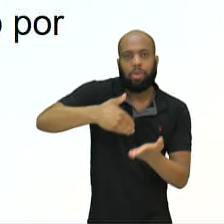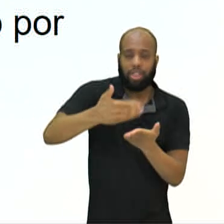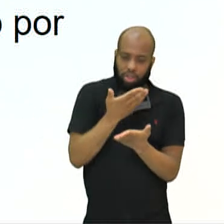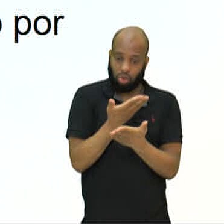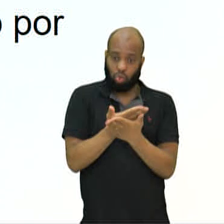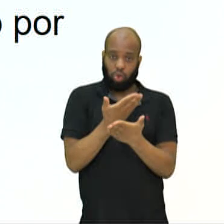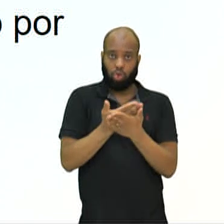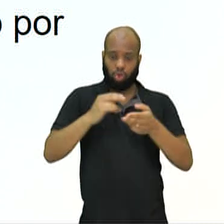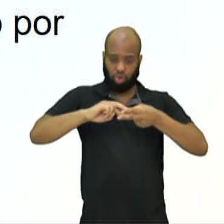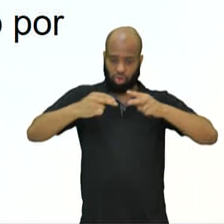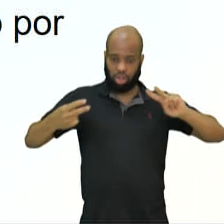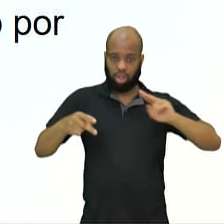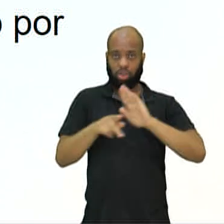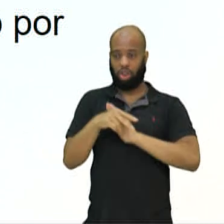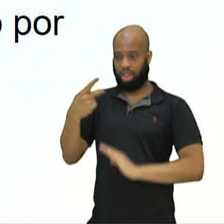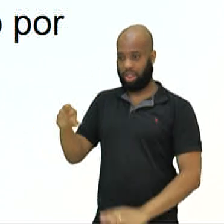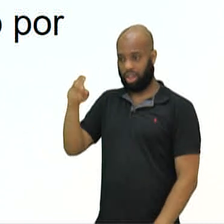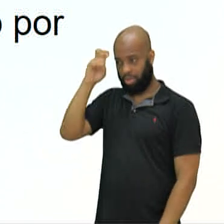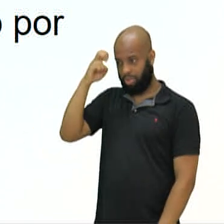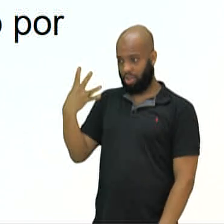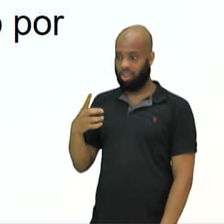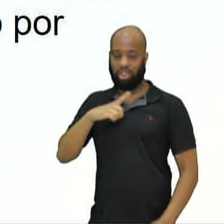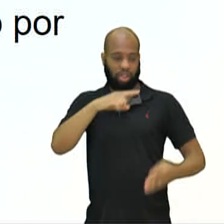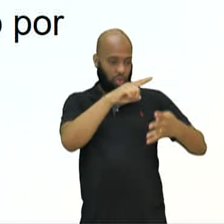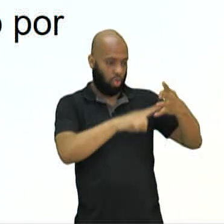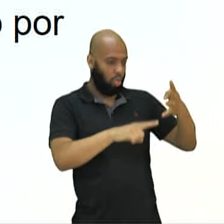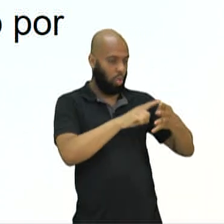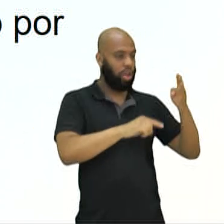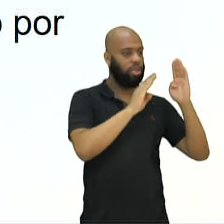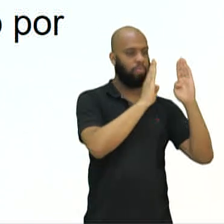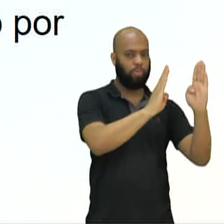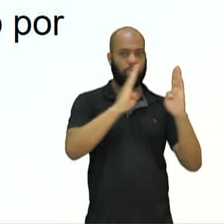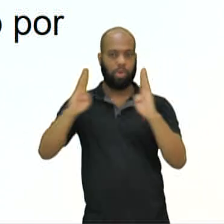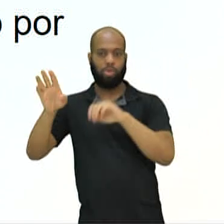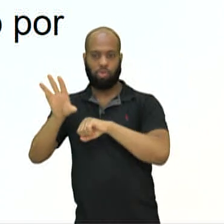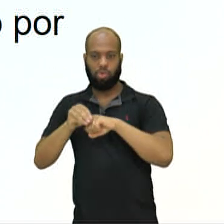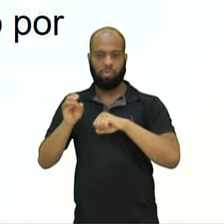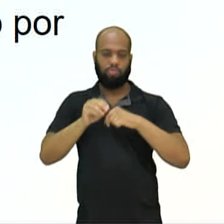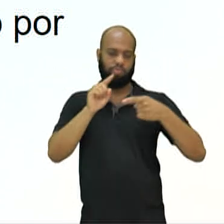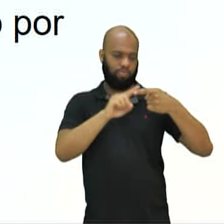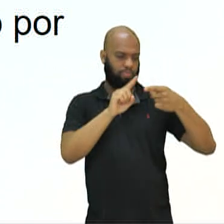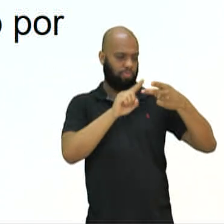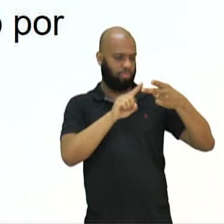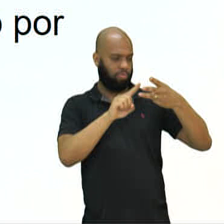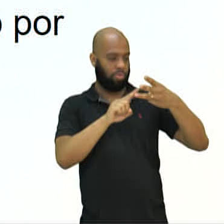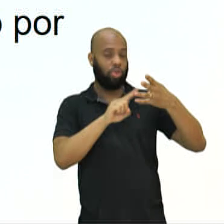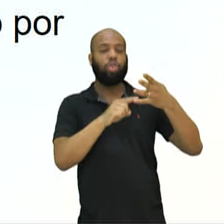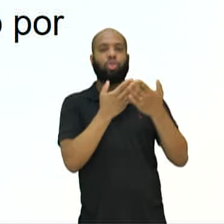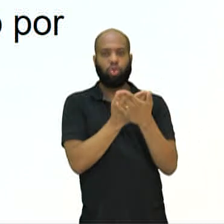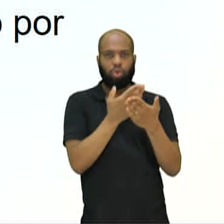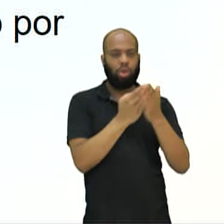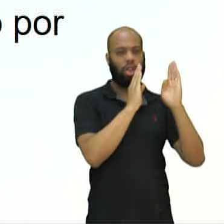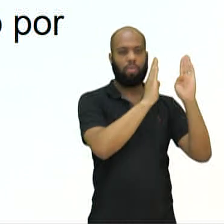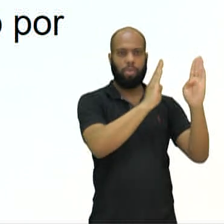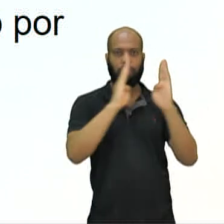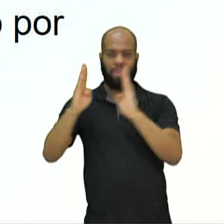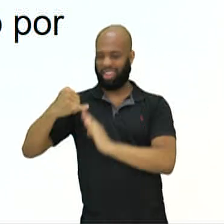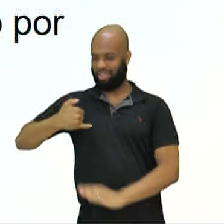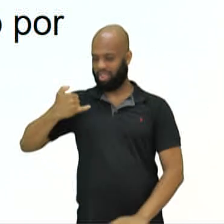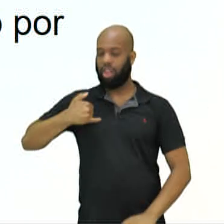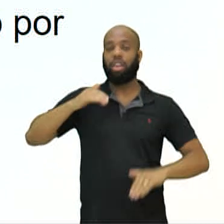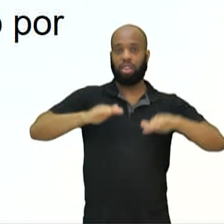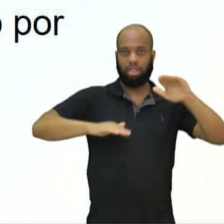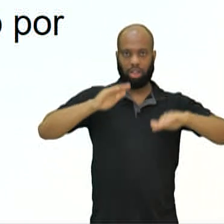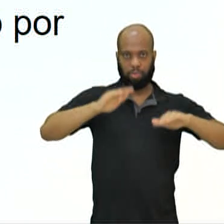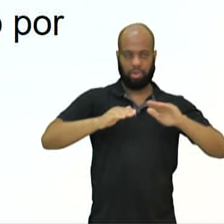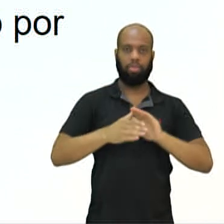epistemologia genética de Piaget propõe 4 estágios do conhecimento: sensório-motor, pré-operacional, operações concretas e